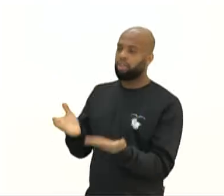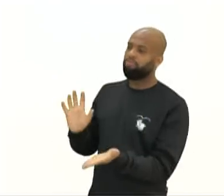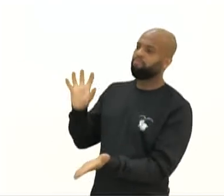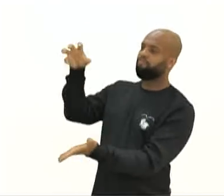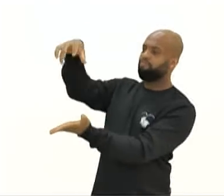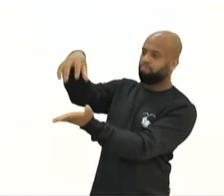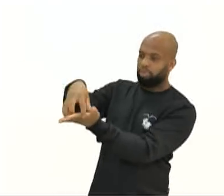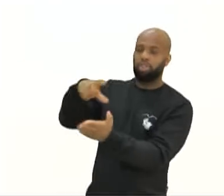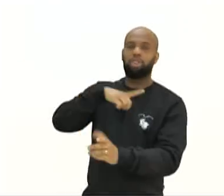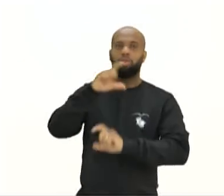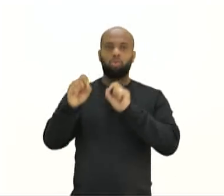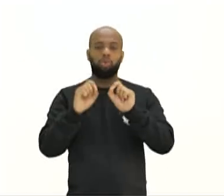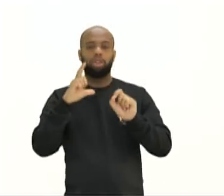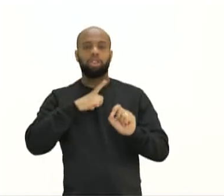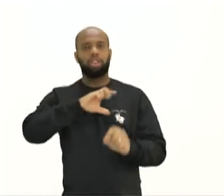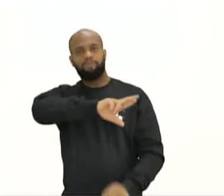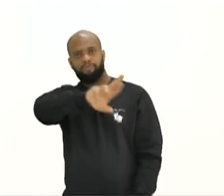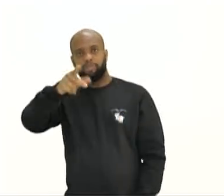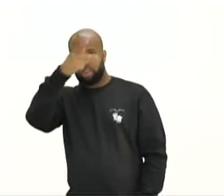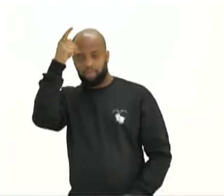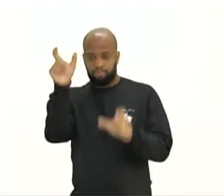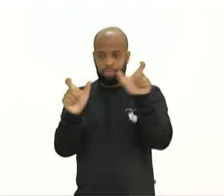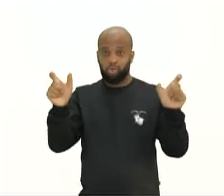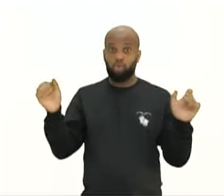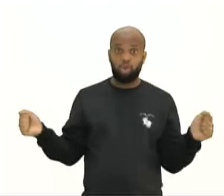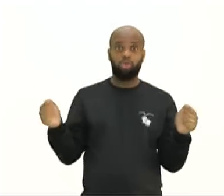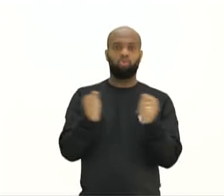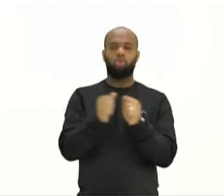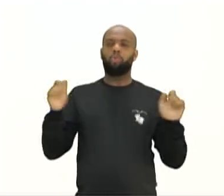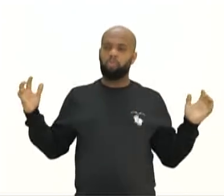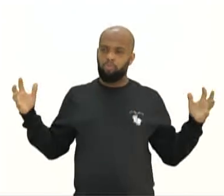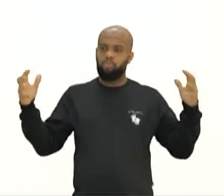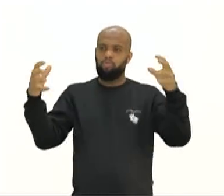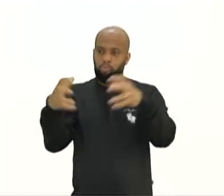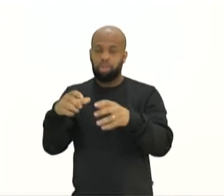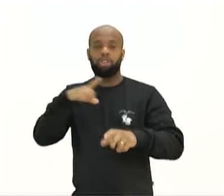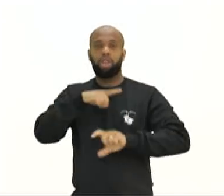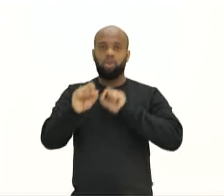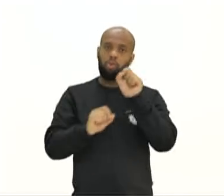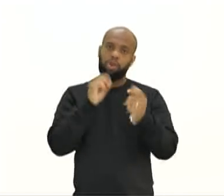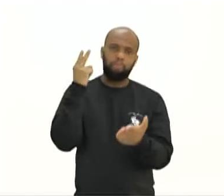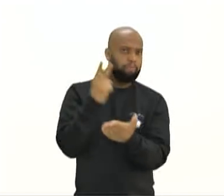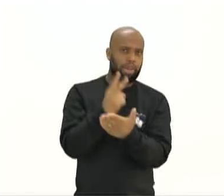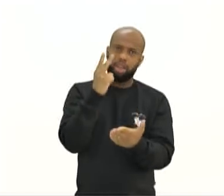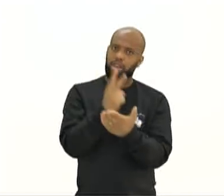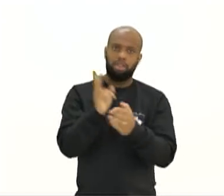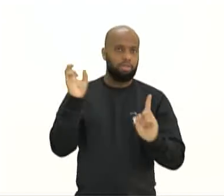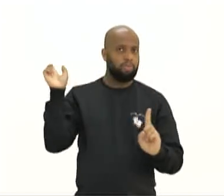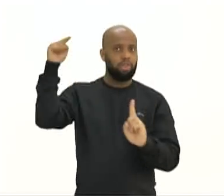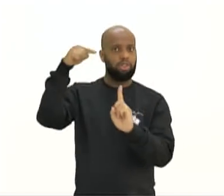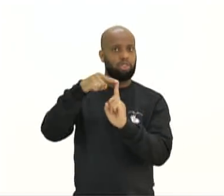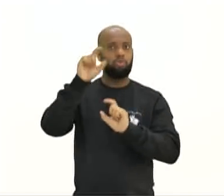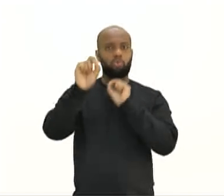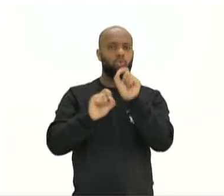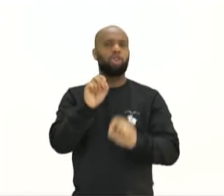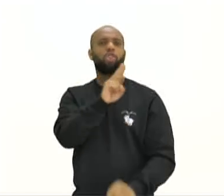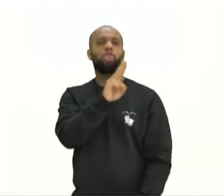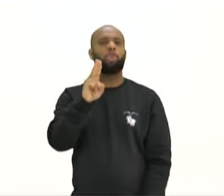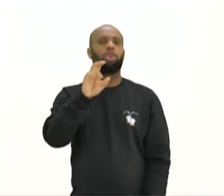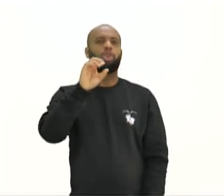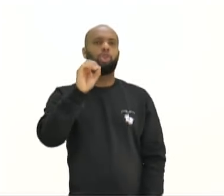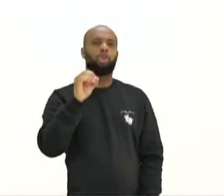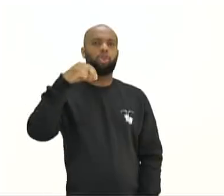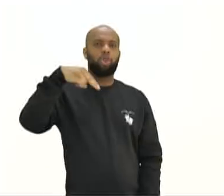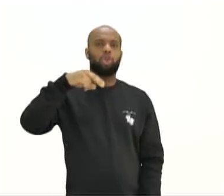se caracterizam por reunirem diversas pessoas que possuem o mesmo objetivo e são conhecidas como ONGs. Você já deve ter